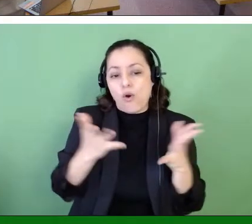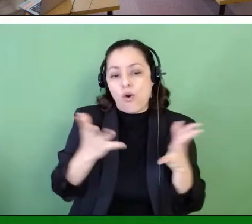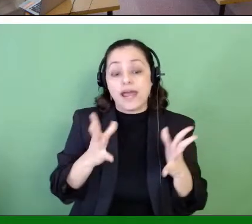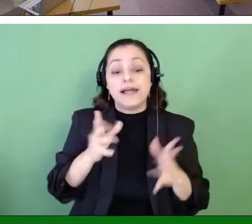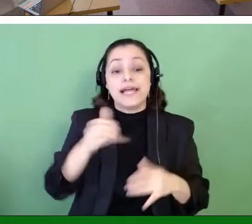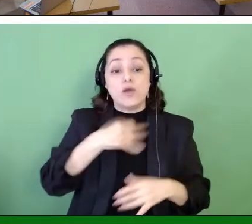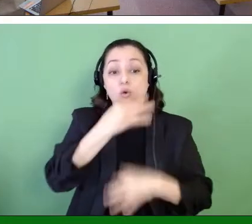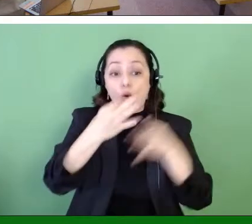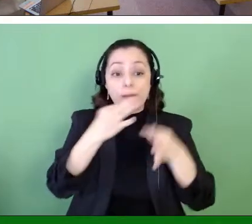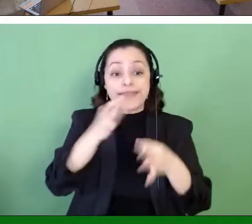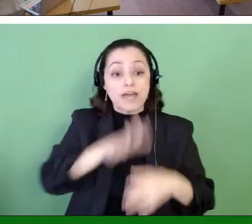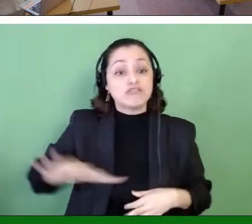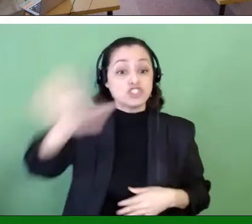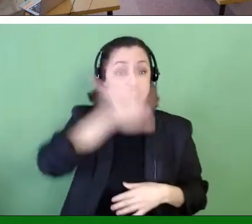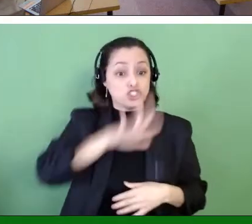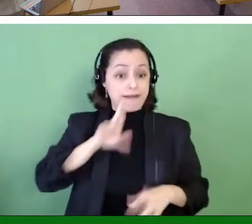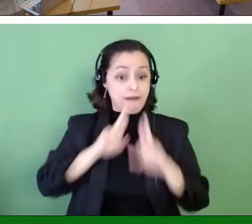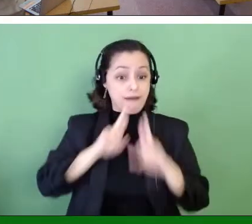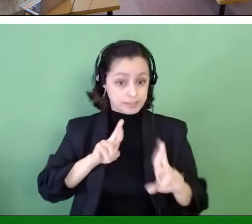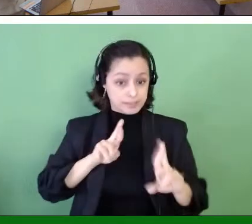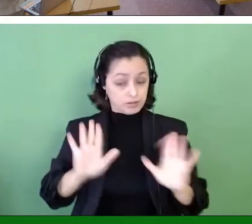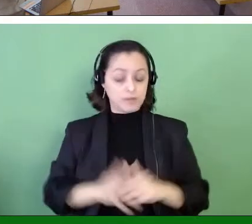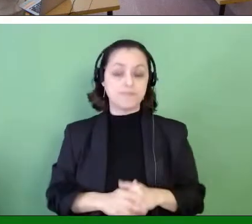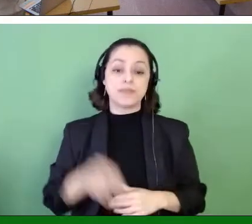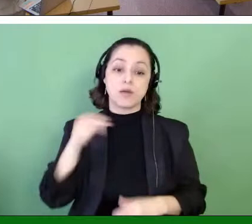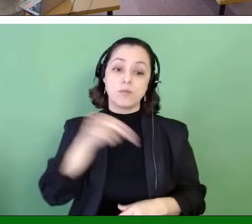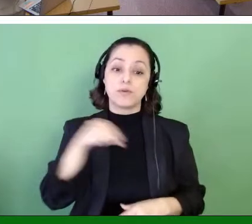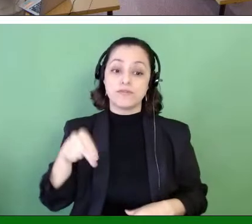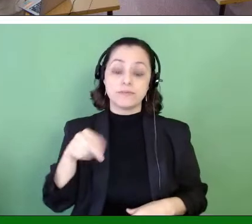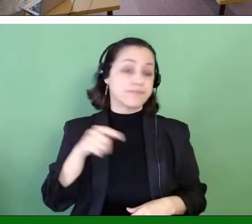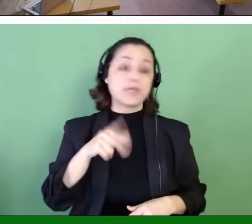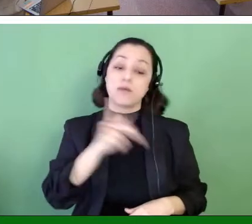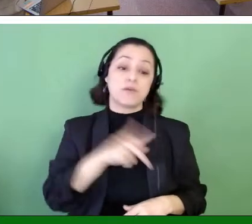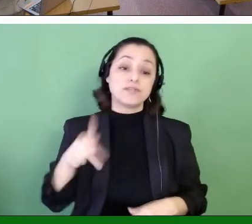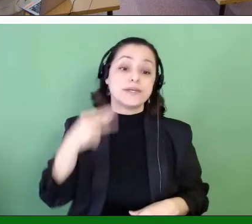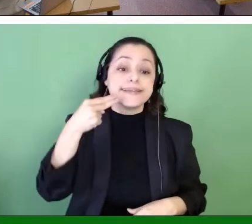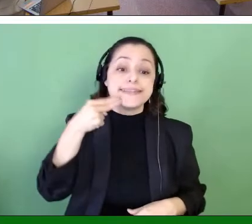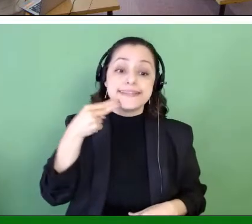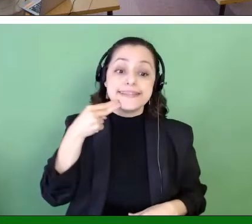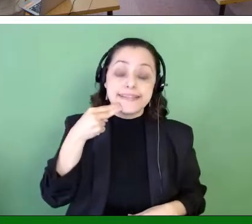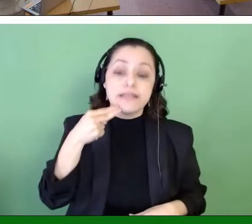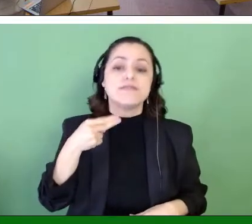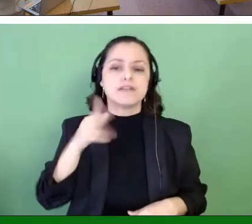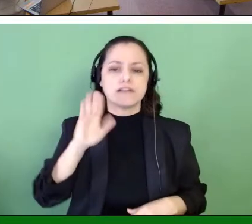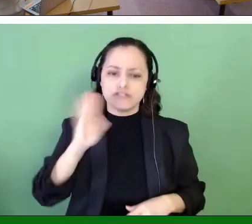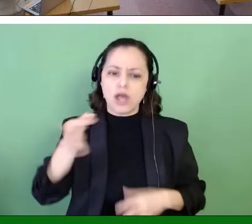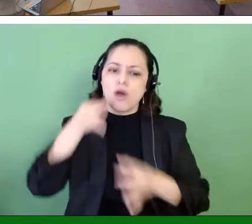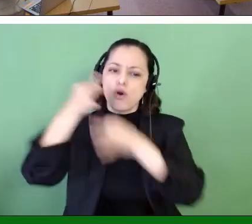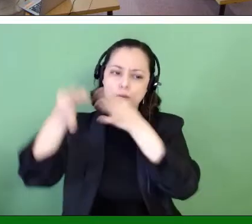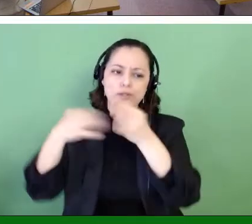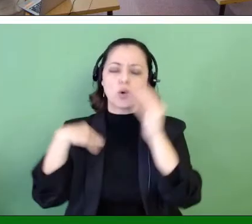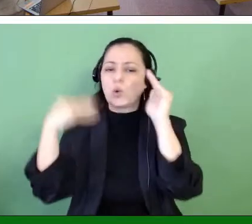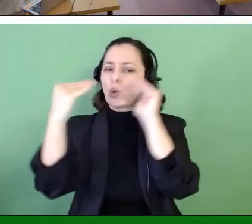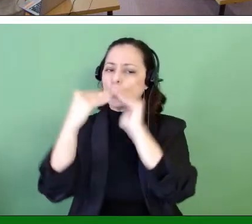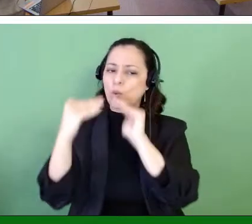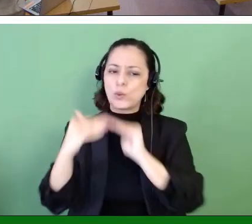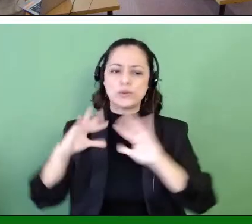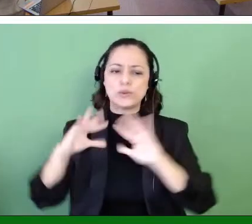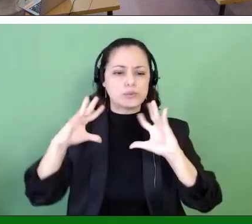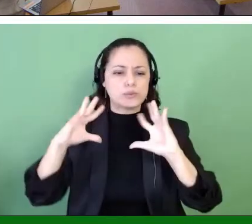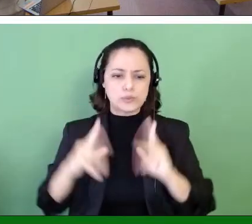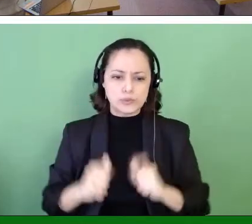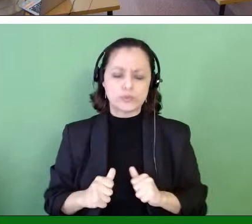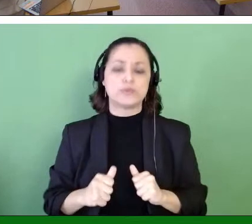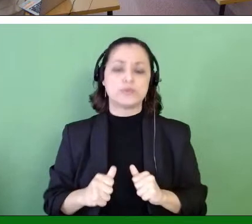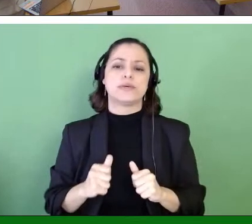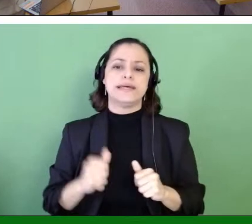Neiva fez vários comentários, né, alguns ali, concordo, professora, com os comentários que a senhora fez a respeito desses